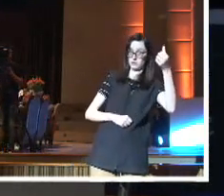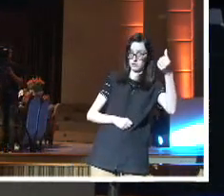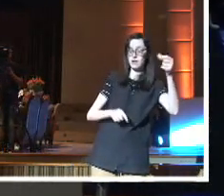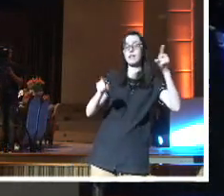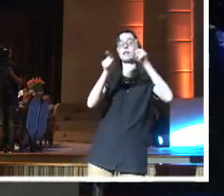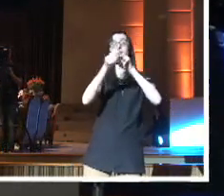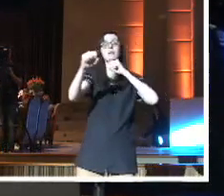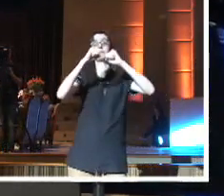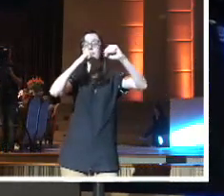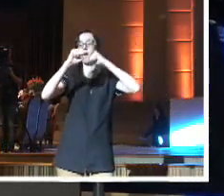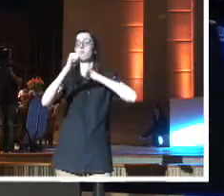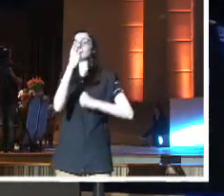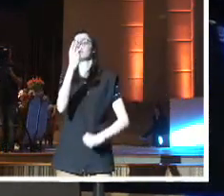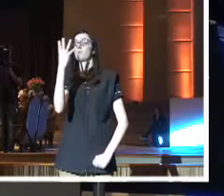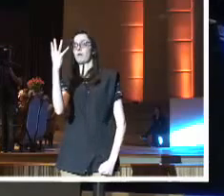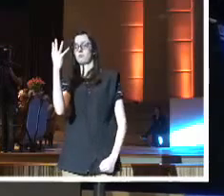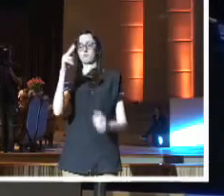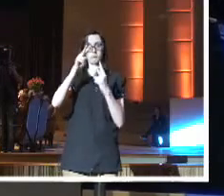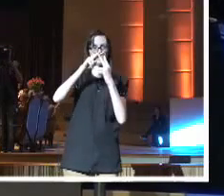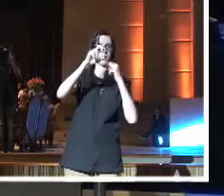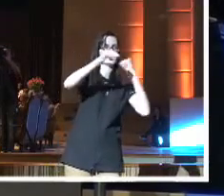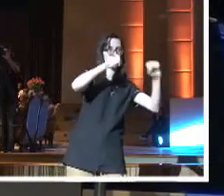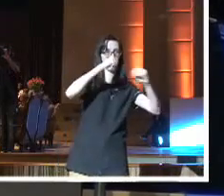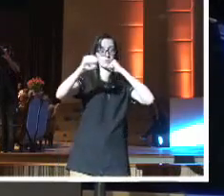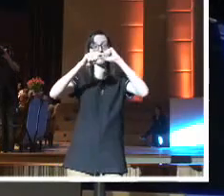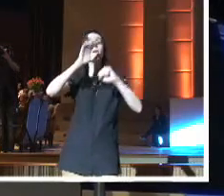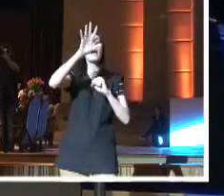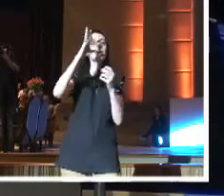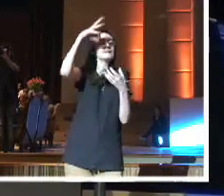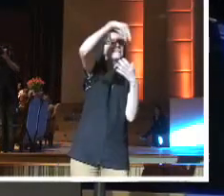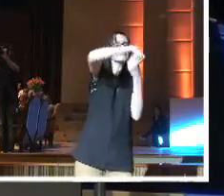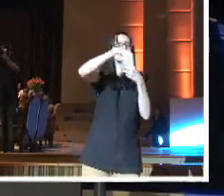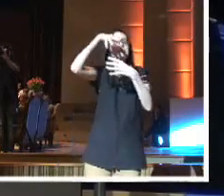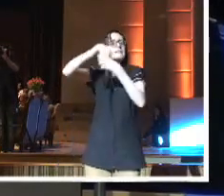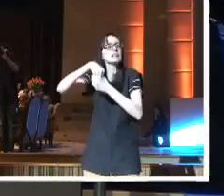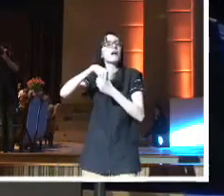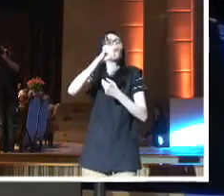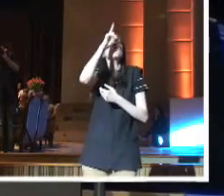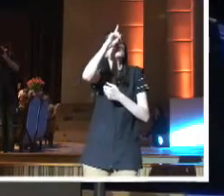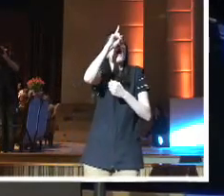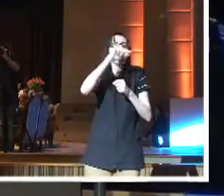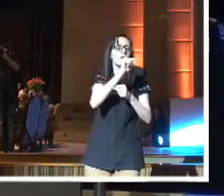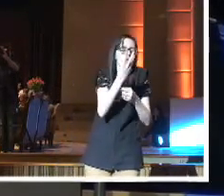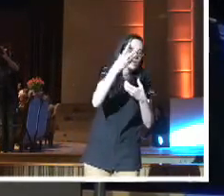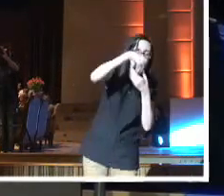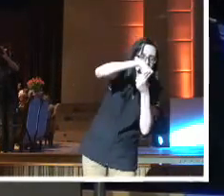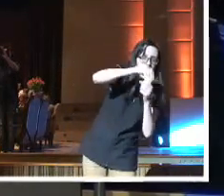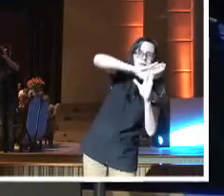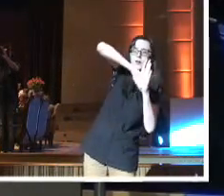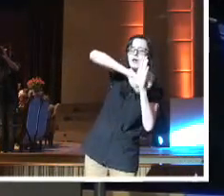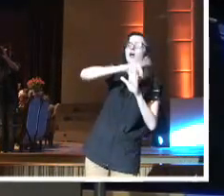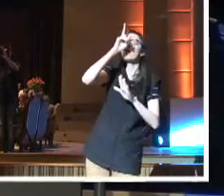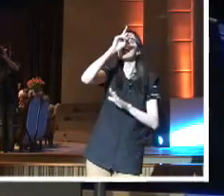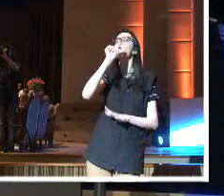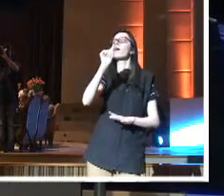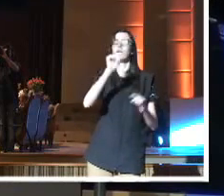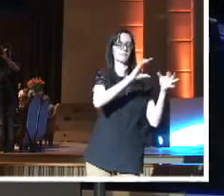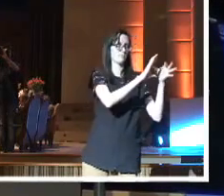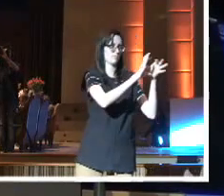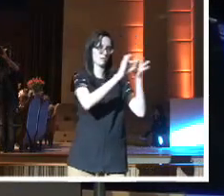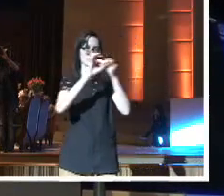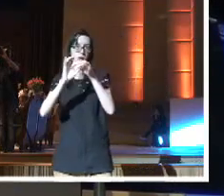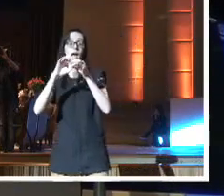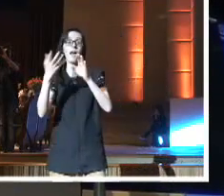e o Salmo 34. E a história desses salmos, né, que está dentro do contexto, é